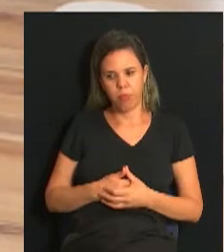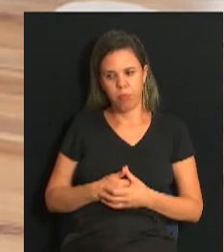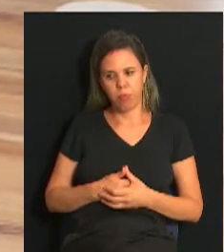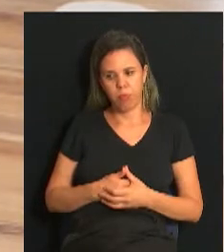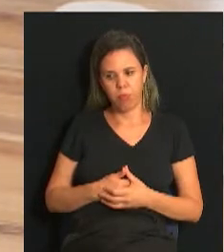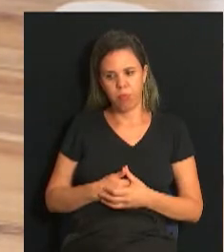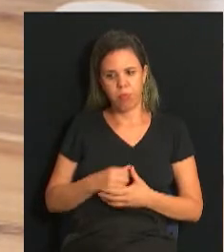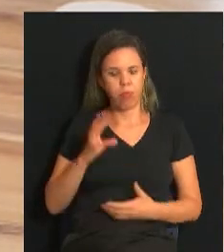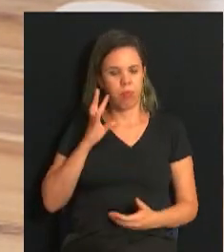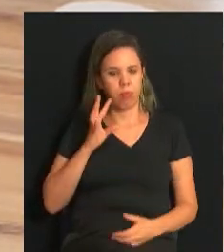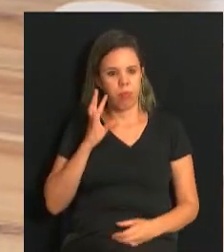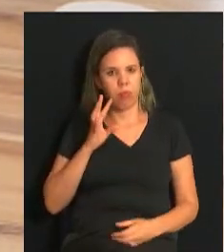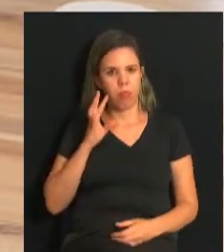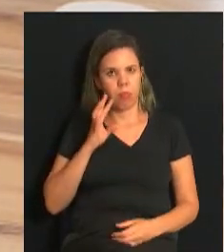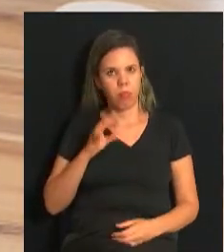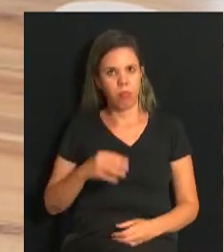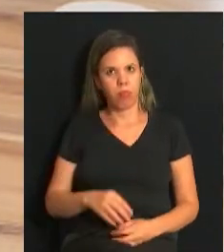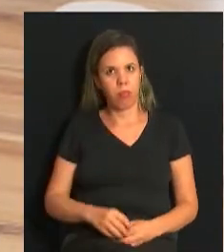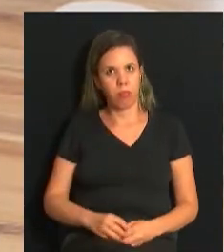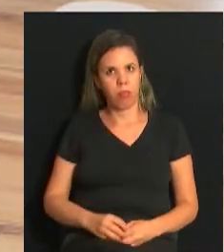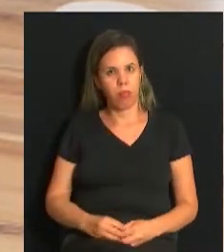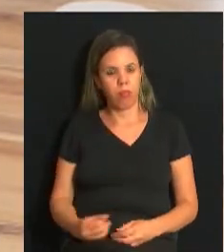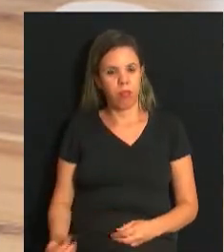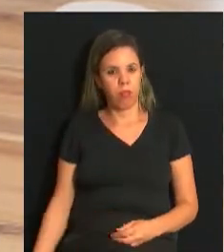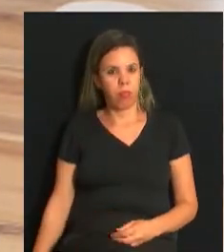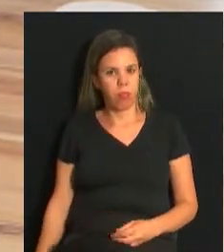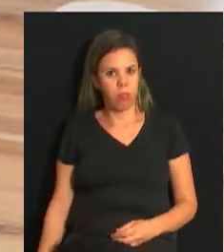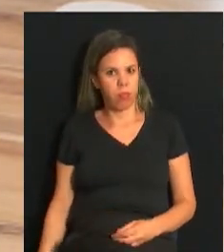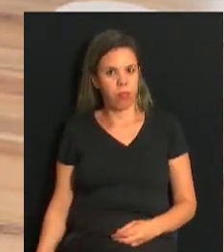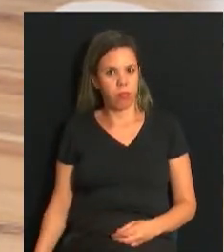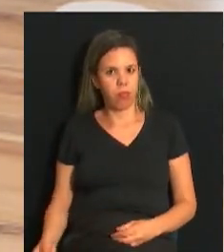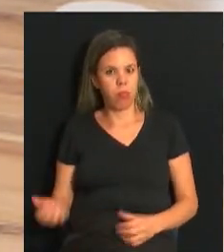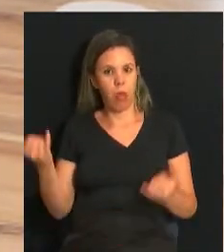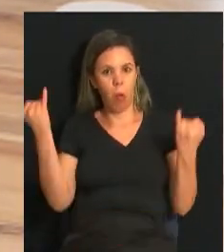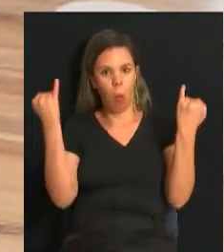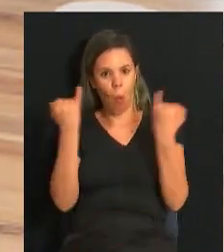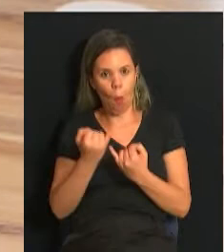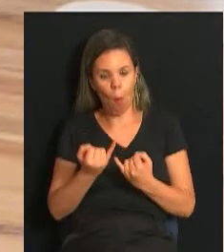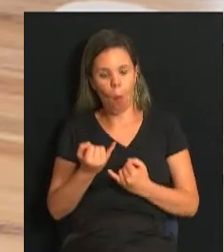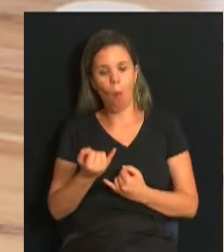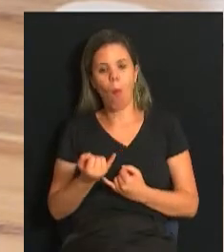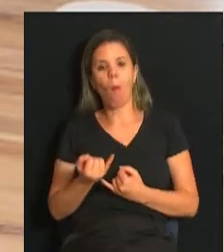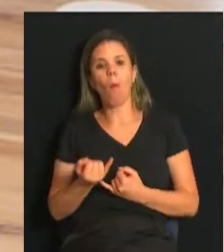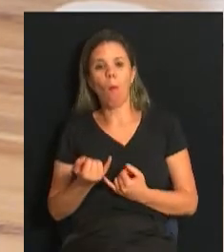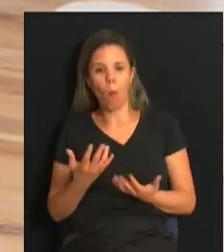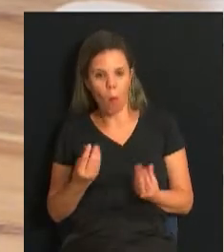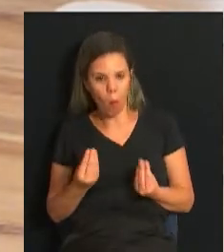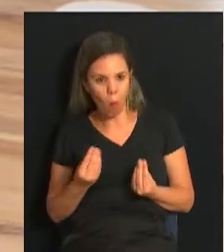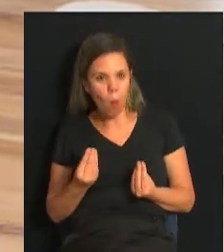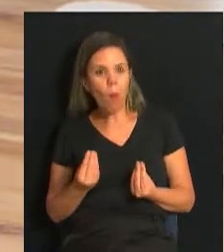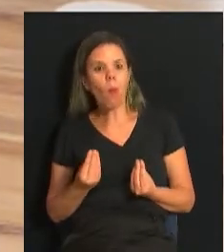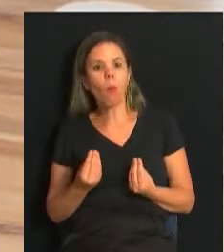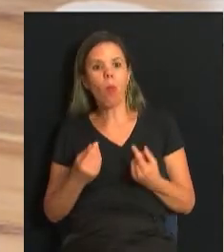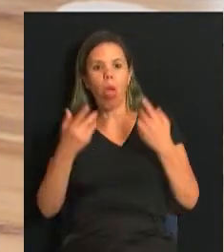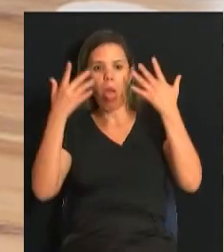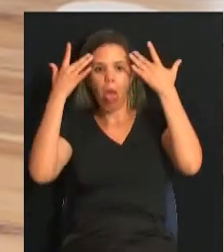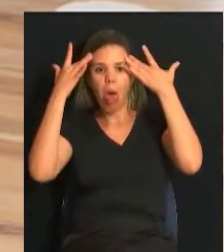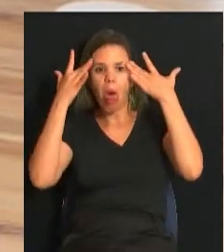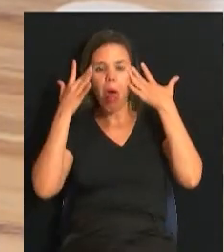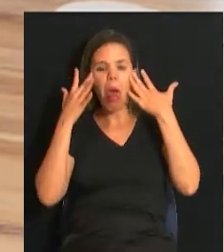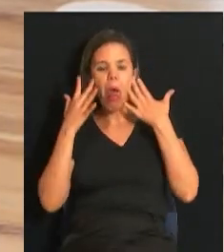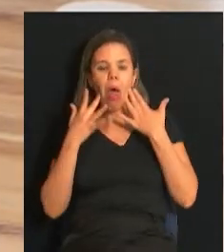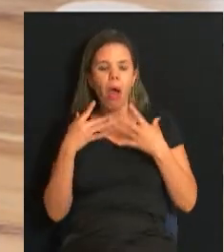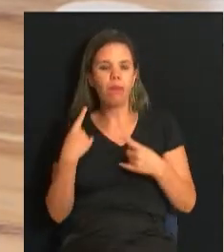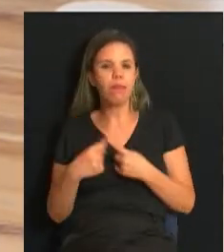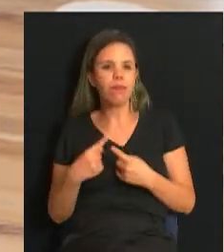banco deve queimar gordura para caramba né porque